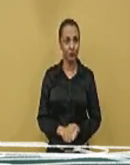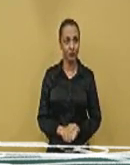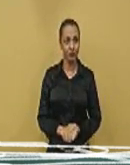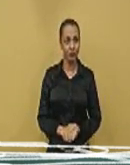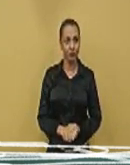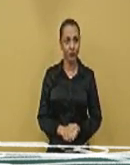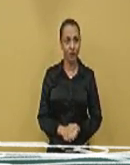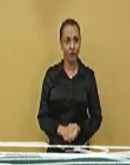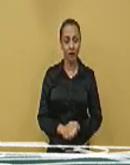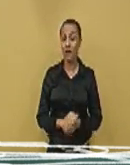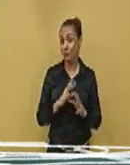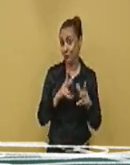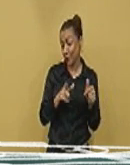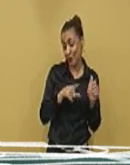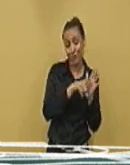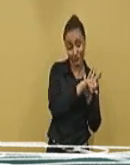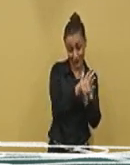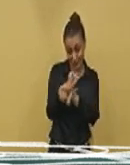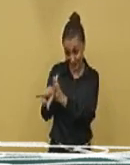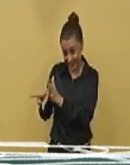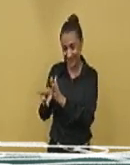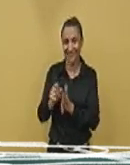Queria fazer para todos, né? Mas...